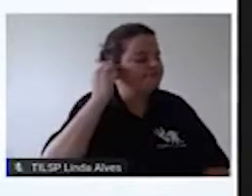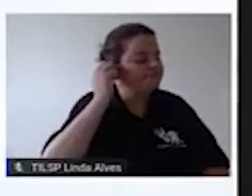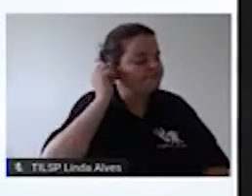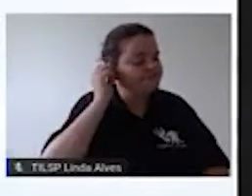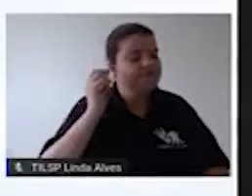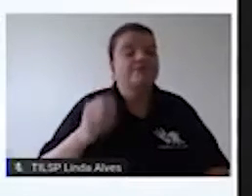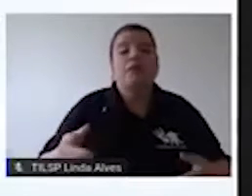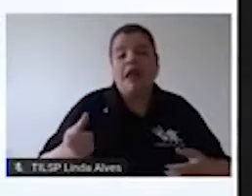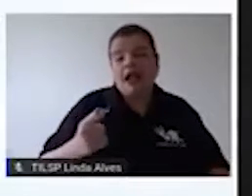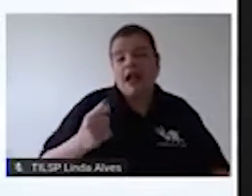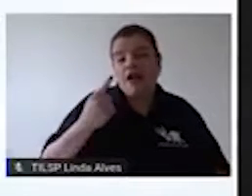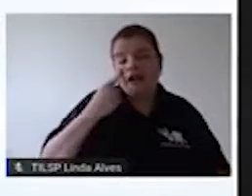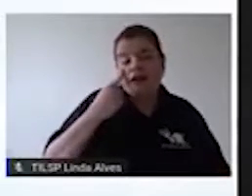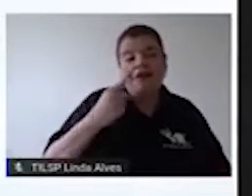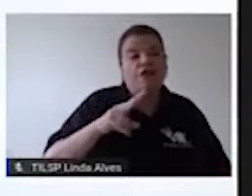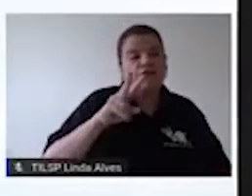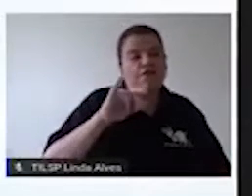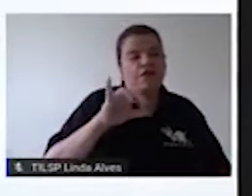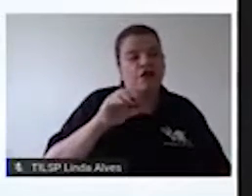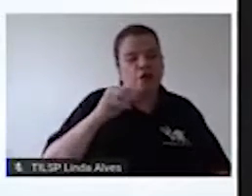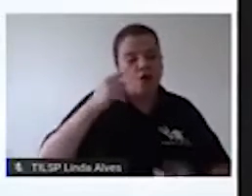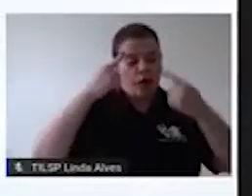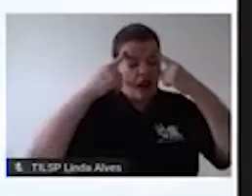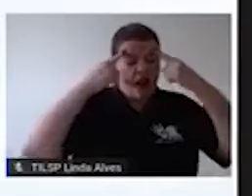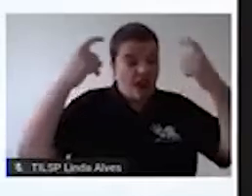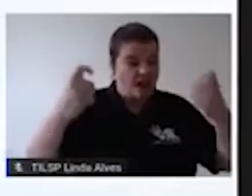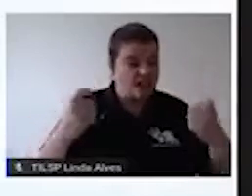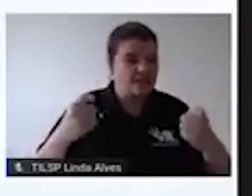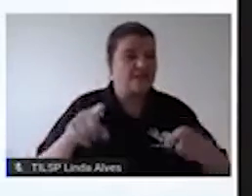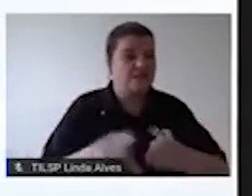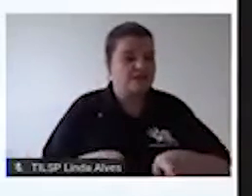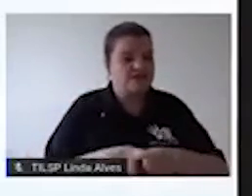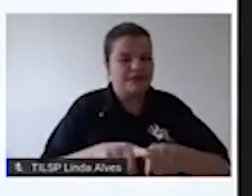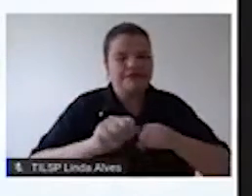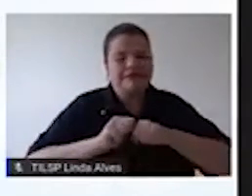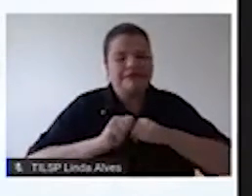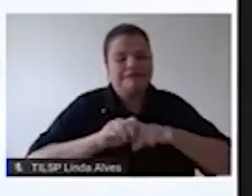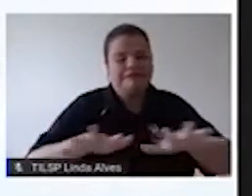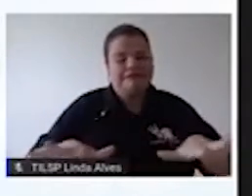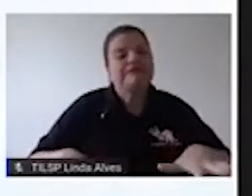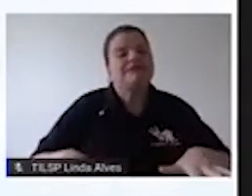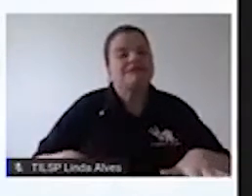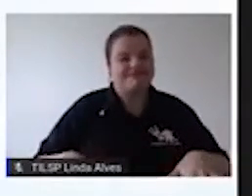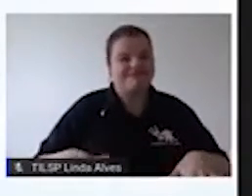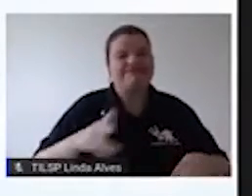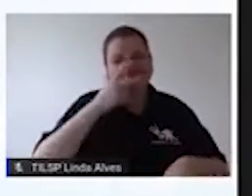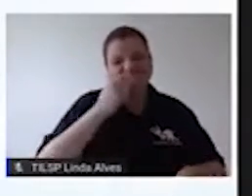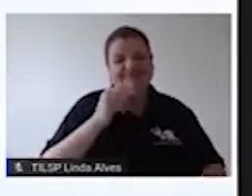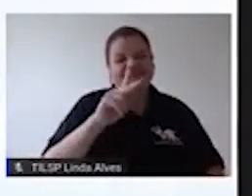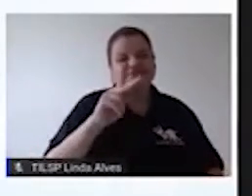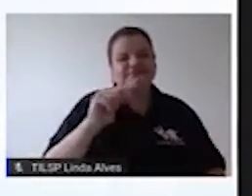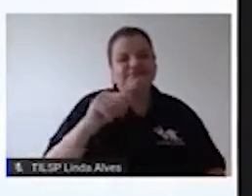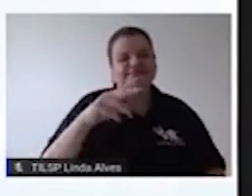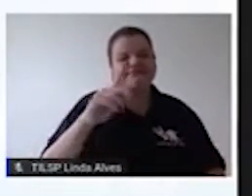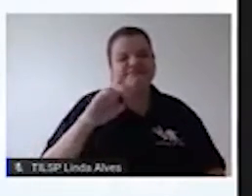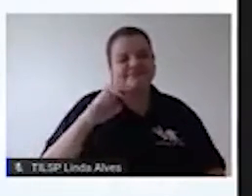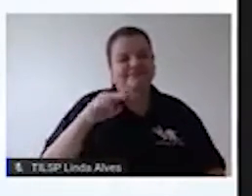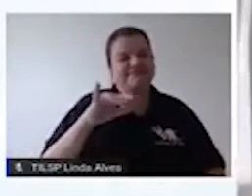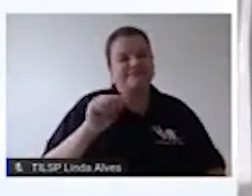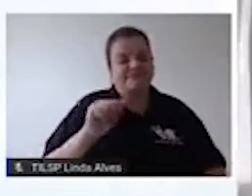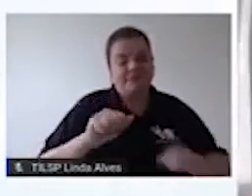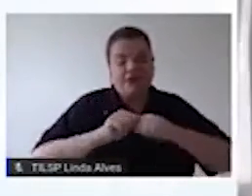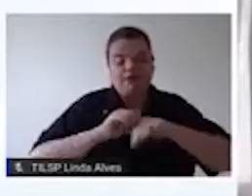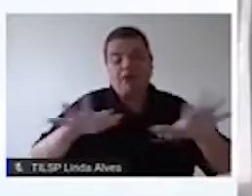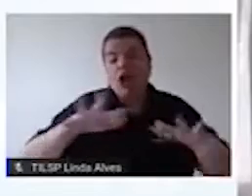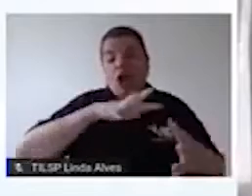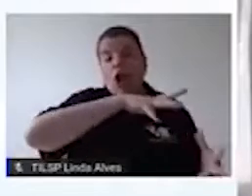a violência, ela também é uma condição pandêmica, né, que as mulheres e que a sociedade global está